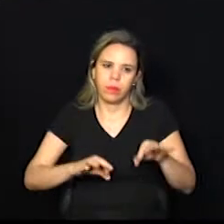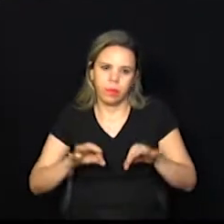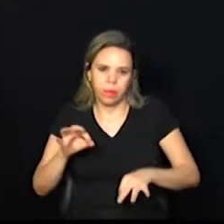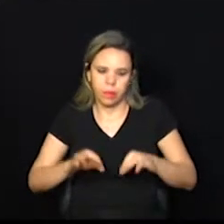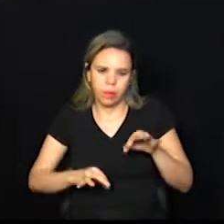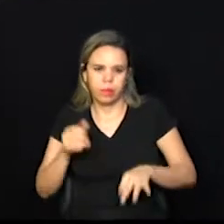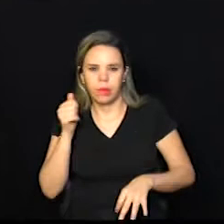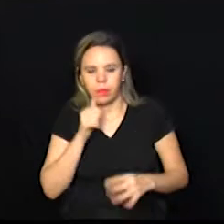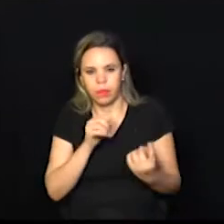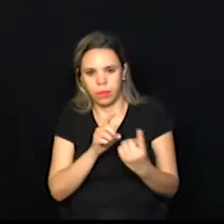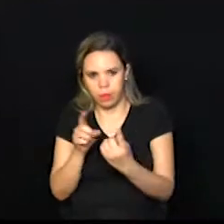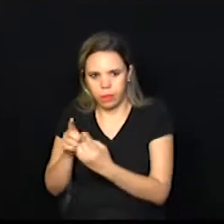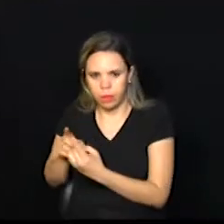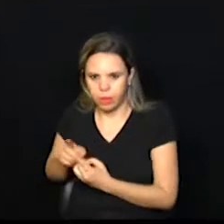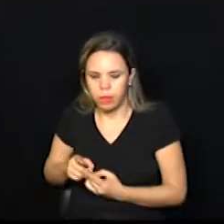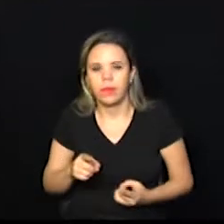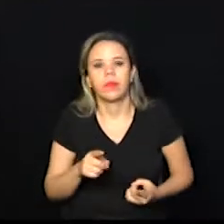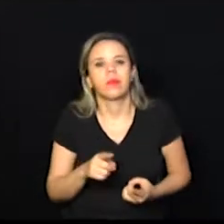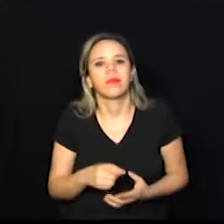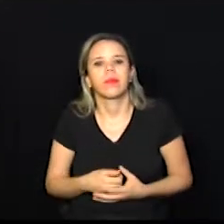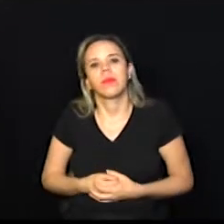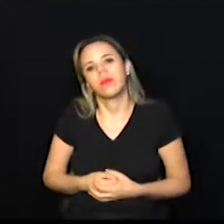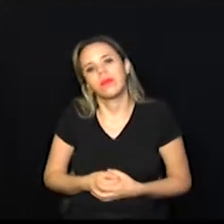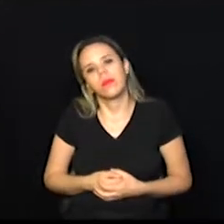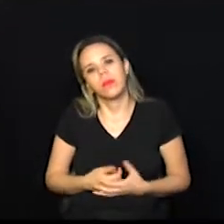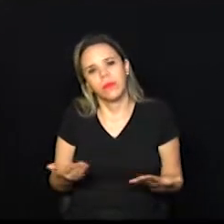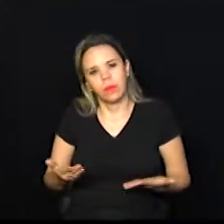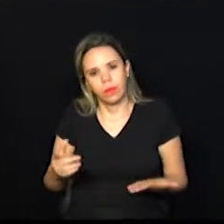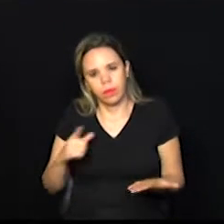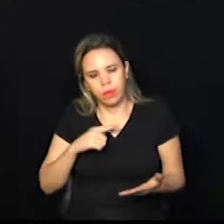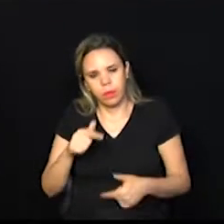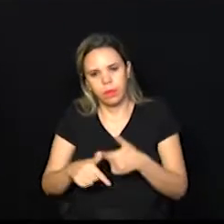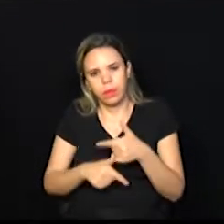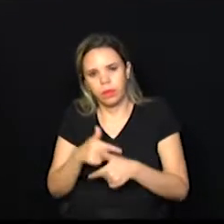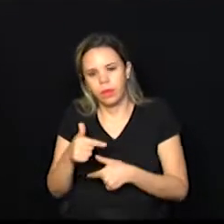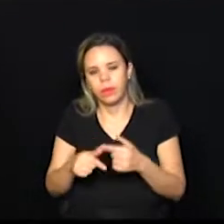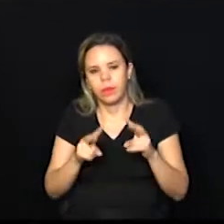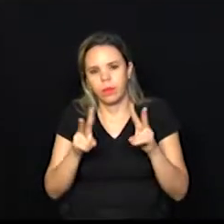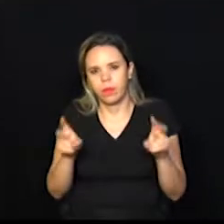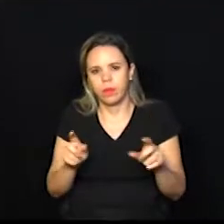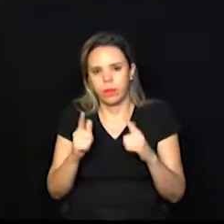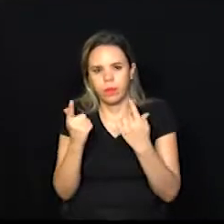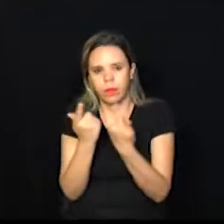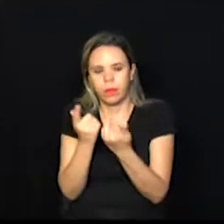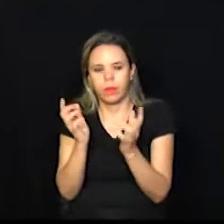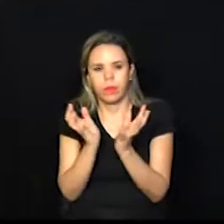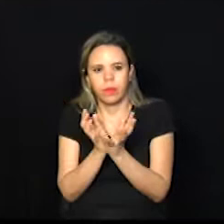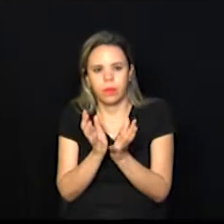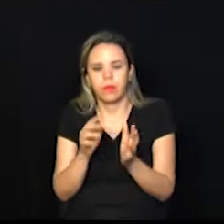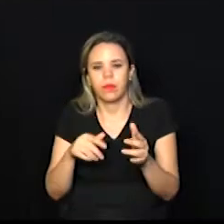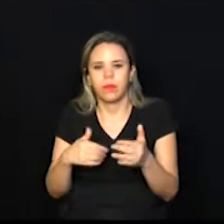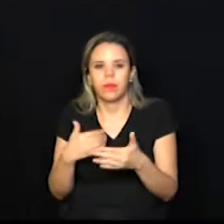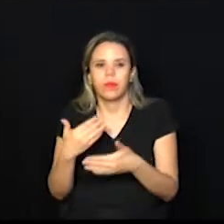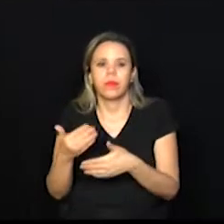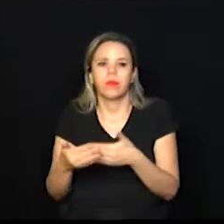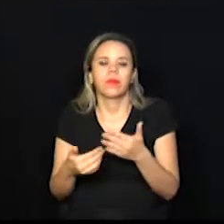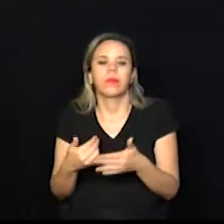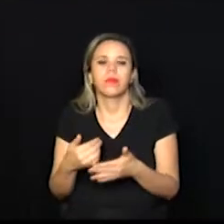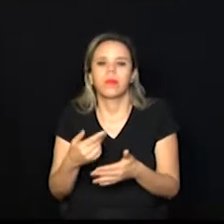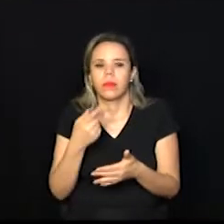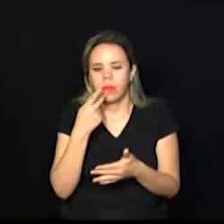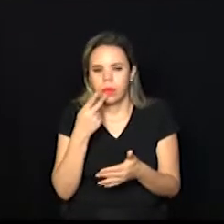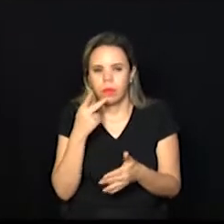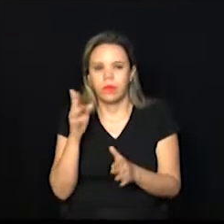usuárias atendidas. Essas oficinas, gente, hoje a gente tem trabalhado muito a questão do grupo. Eu vou pulando um pouquinho, tá? Eu acho que fica